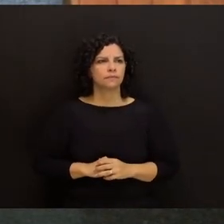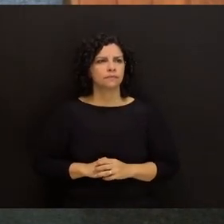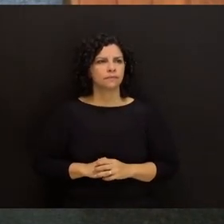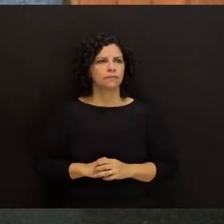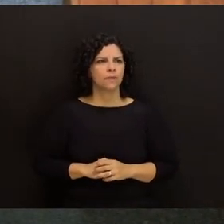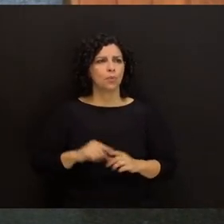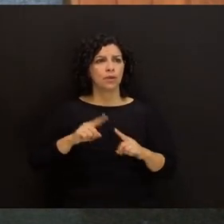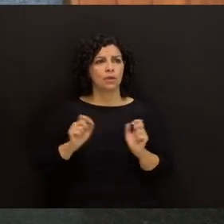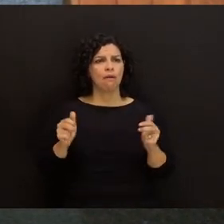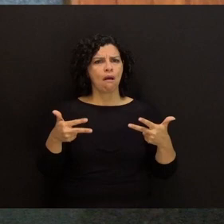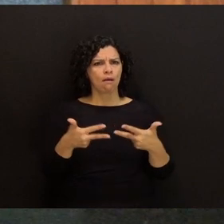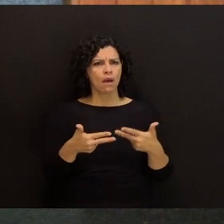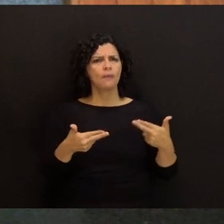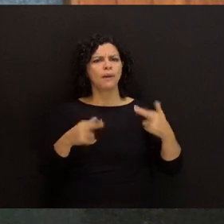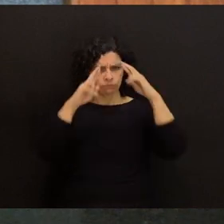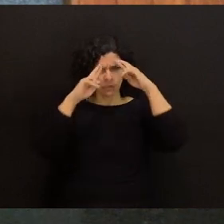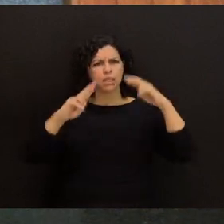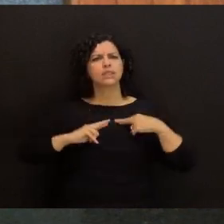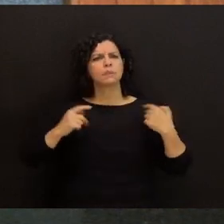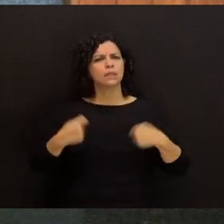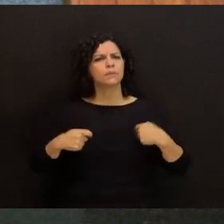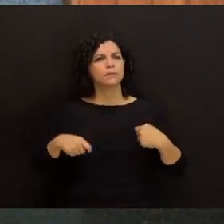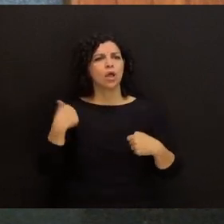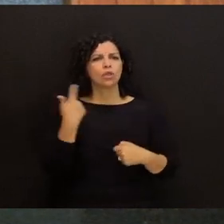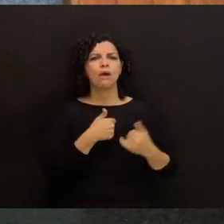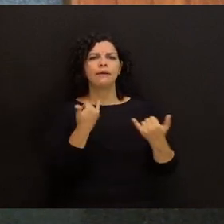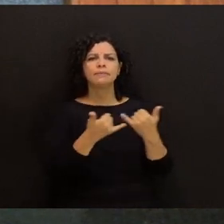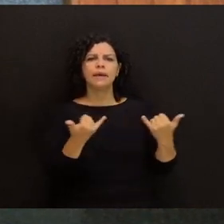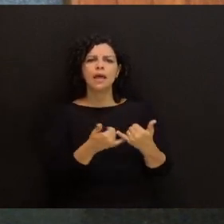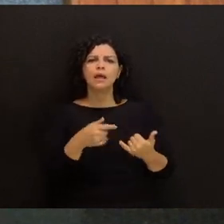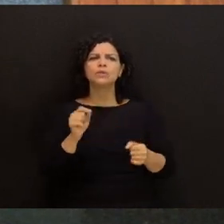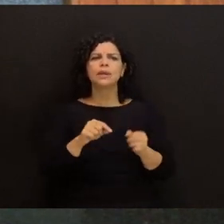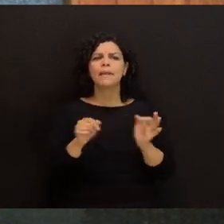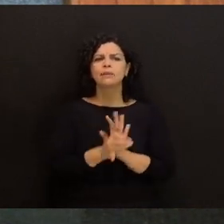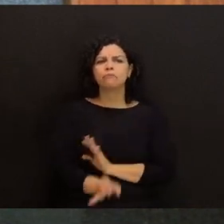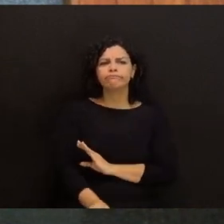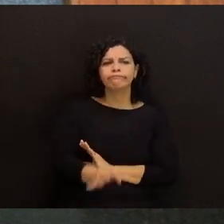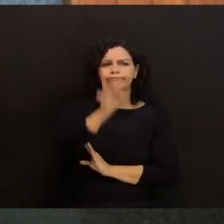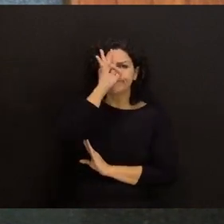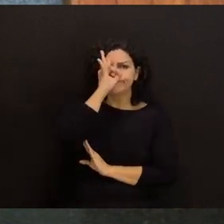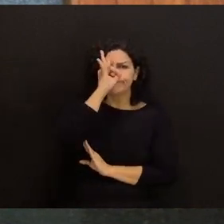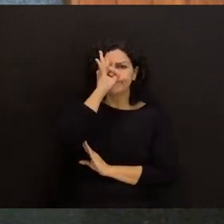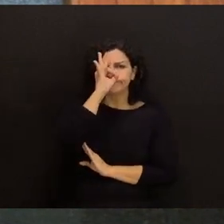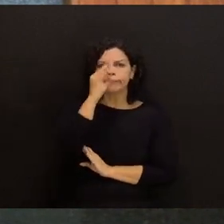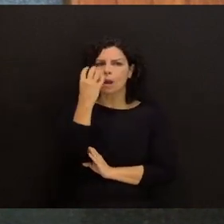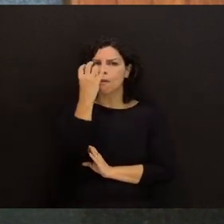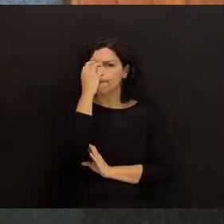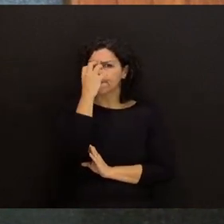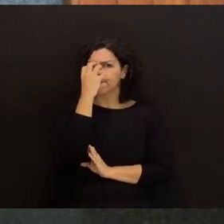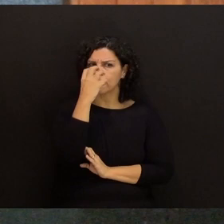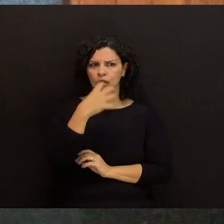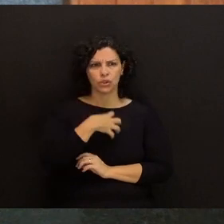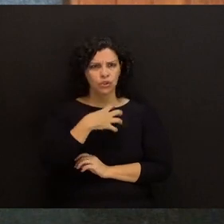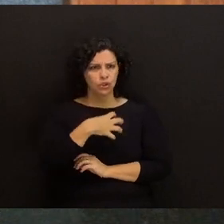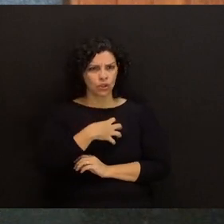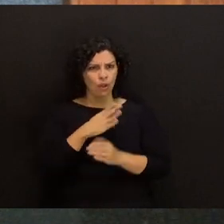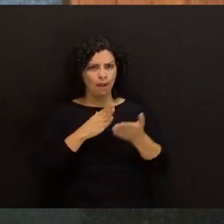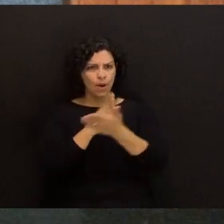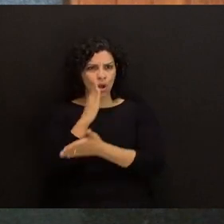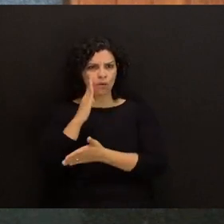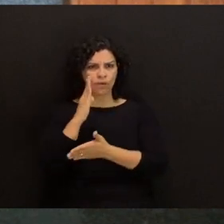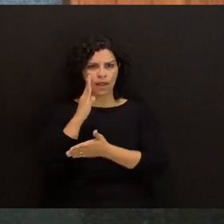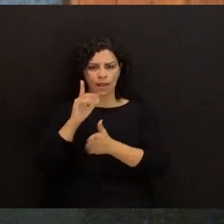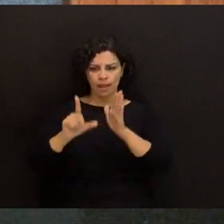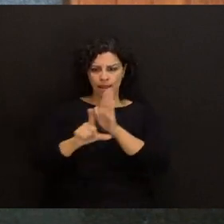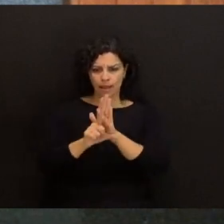para que essa casa Tenha respeito e não sejamos taxados aqui de palhaço com o nariz vermelho aprovando e